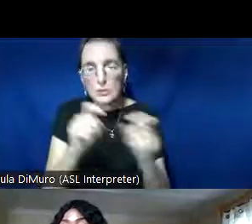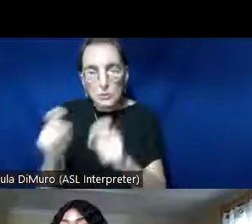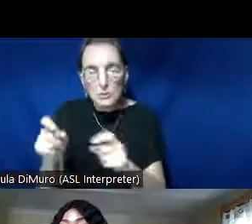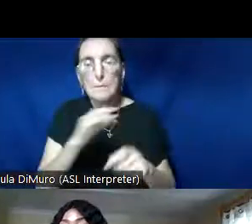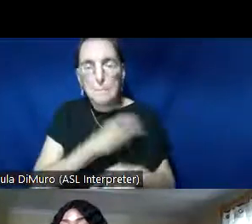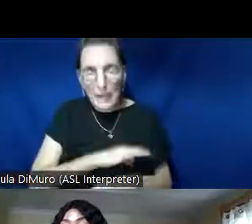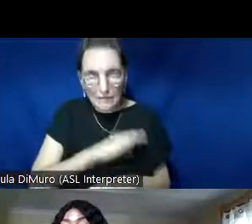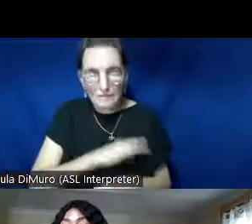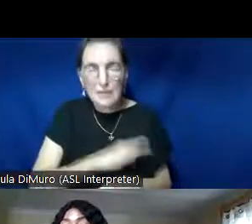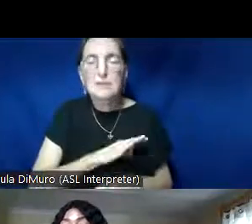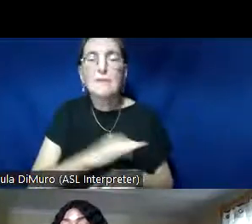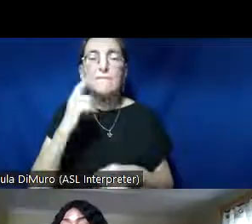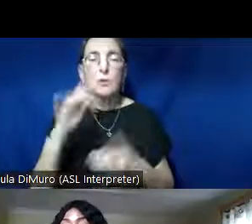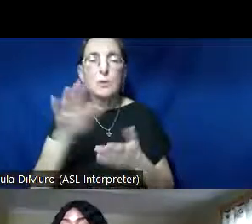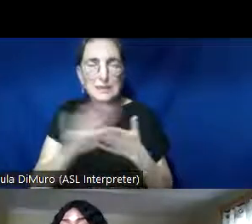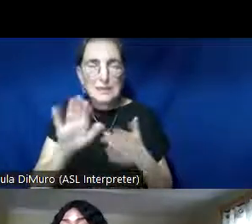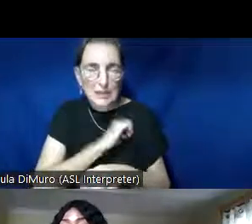principal de distribuição